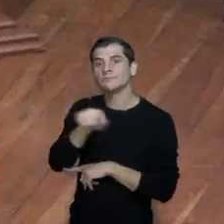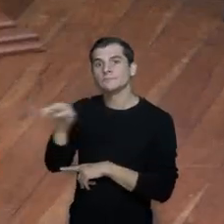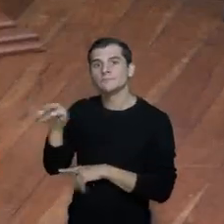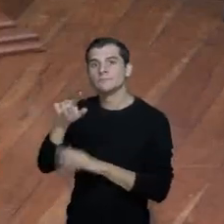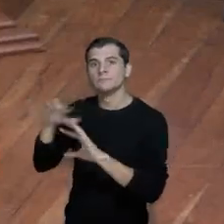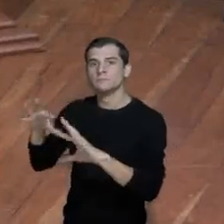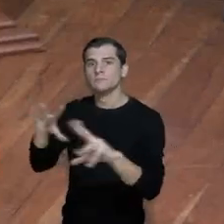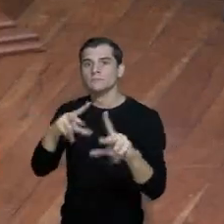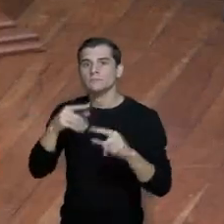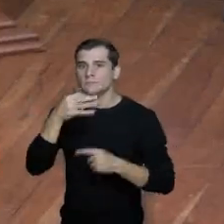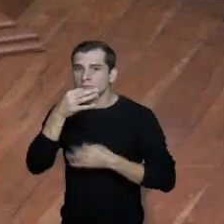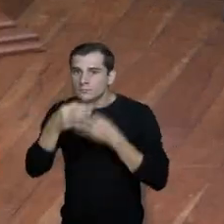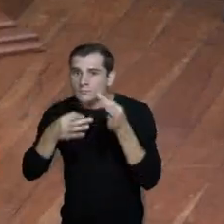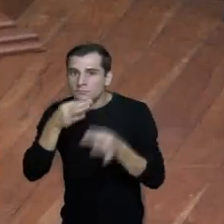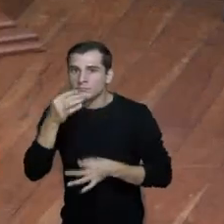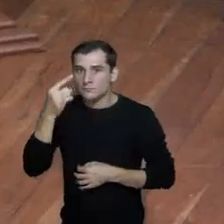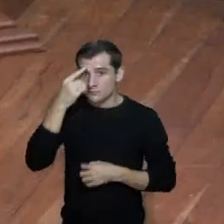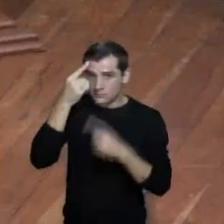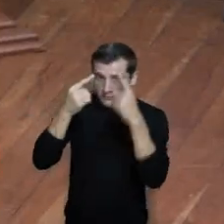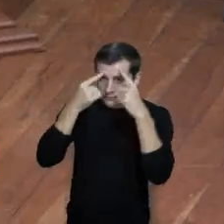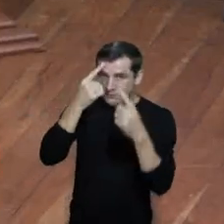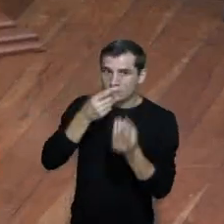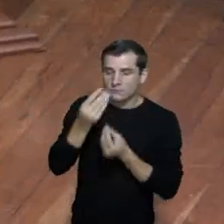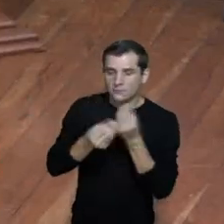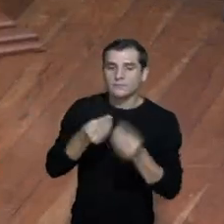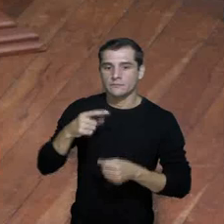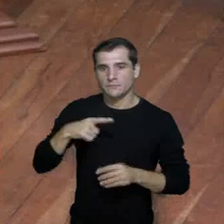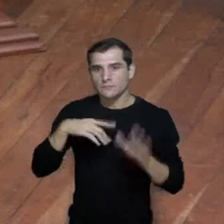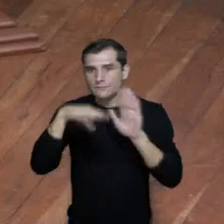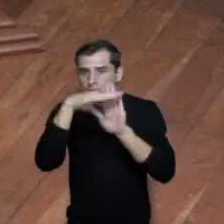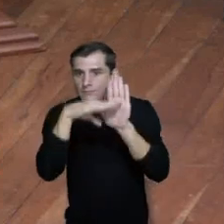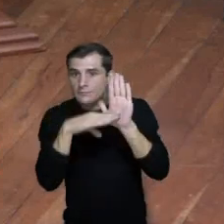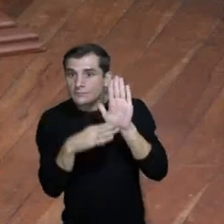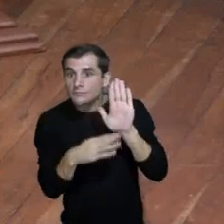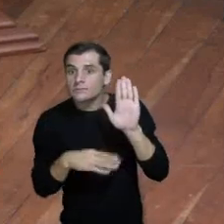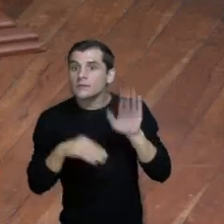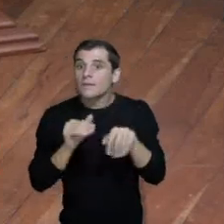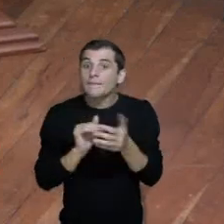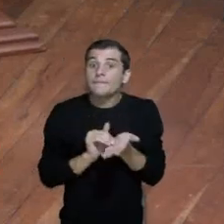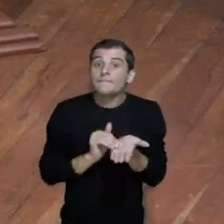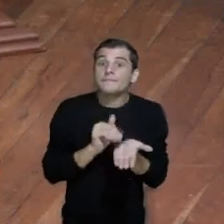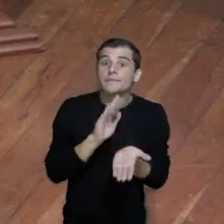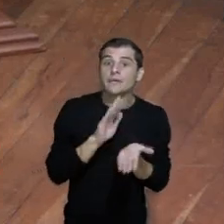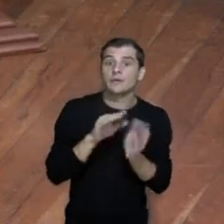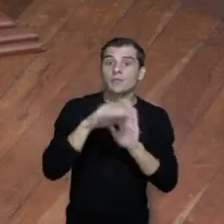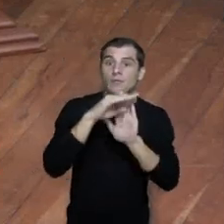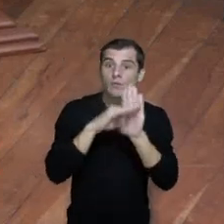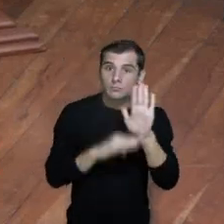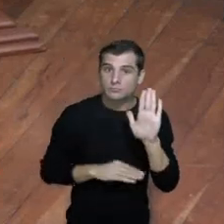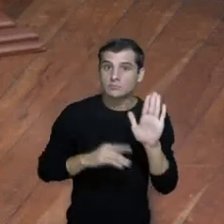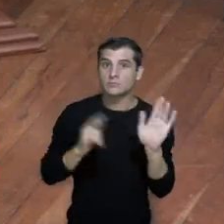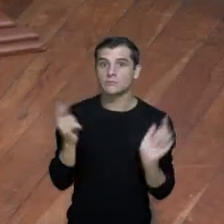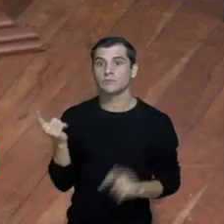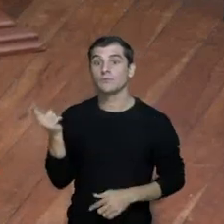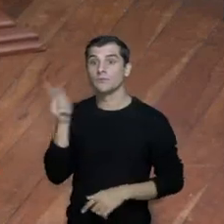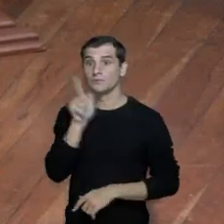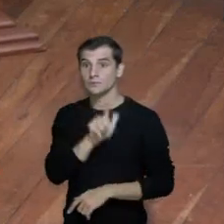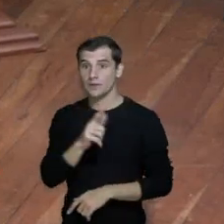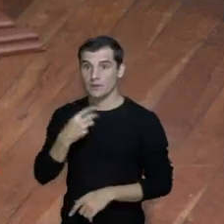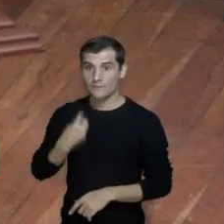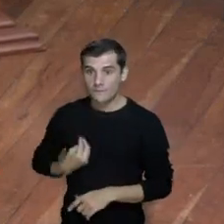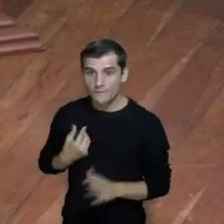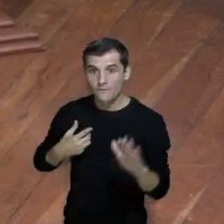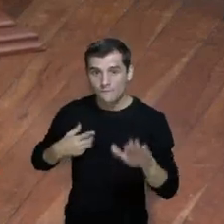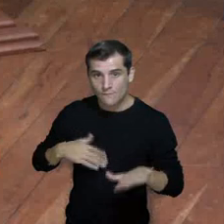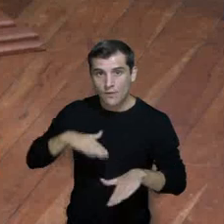mundo D sua opinião mas existe um roteiro mínimo para sair e dar Passos largos mais